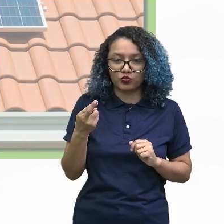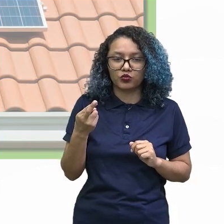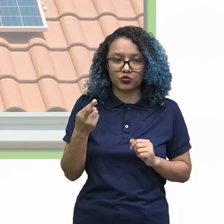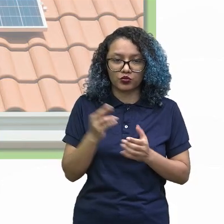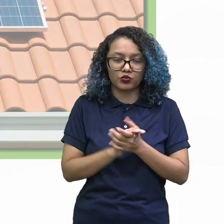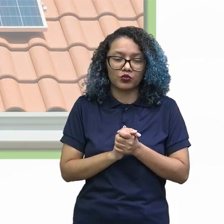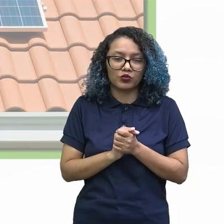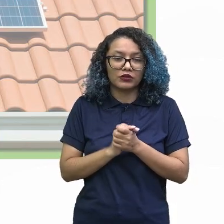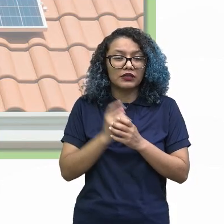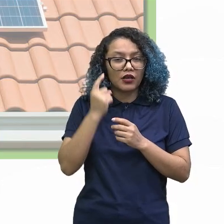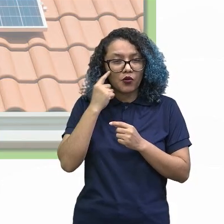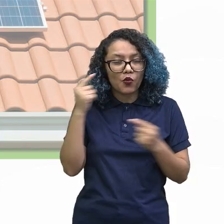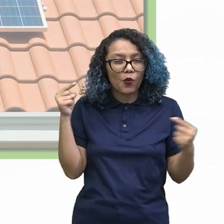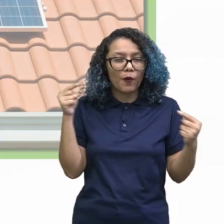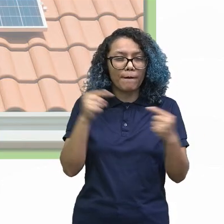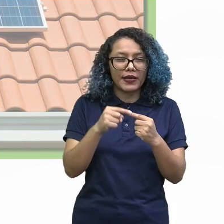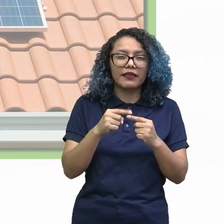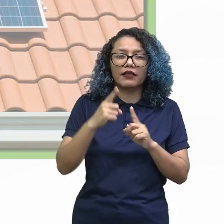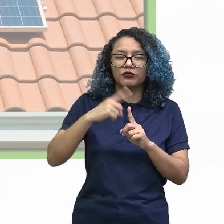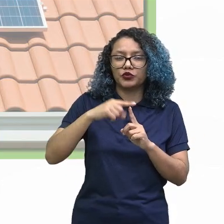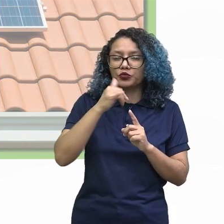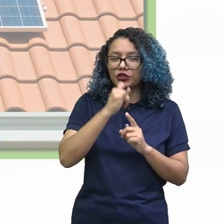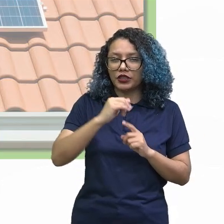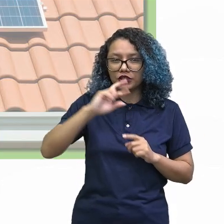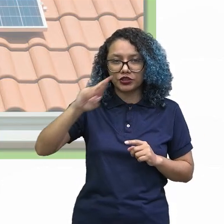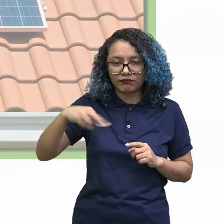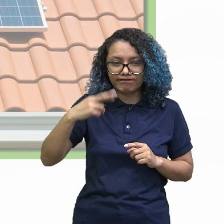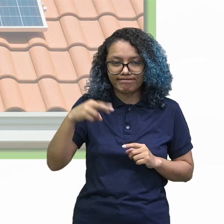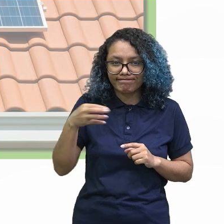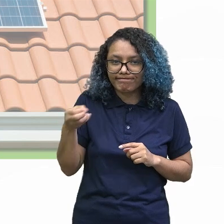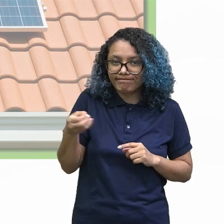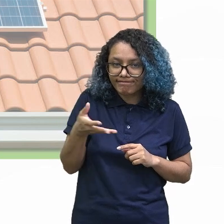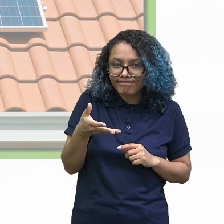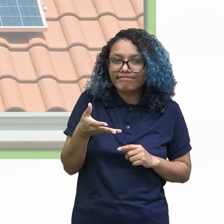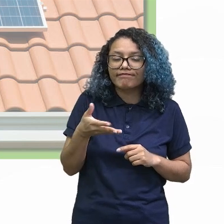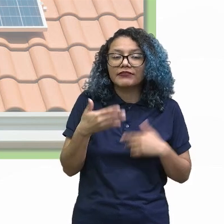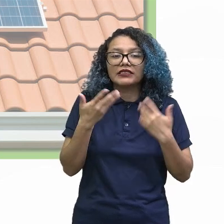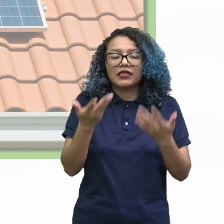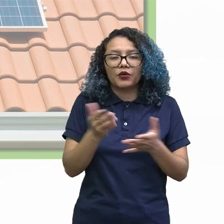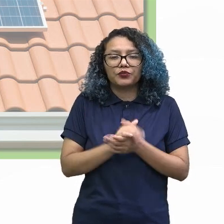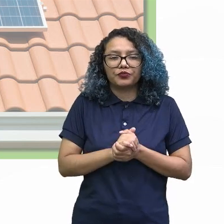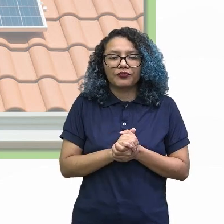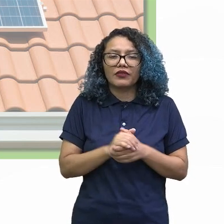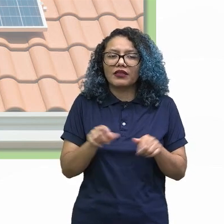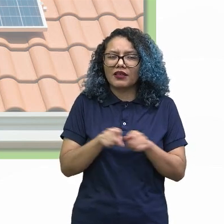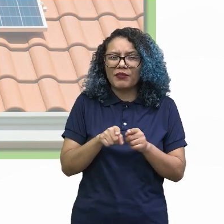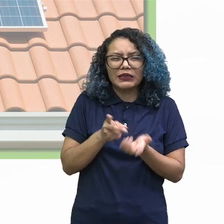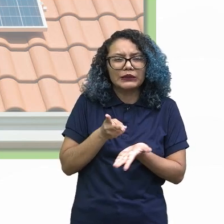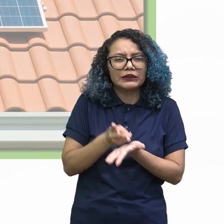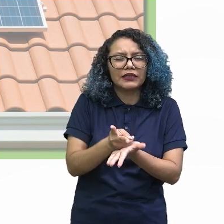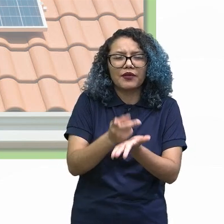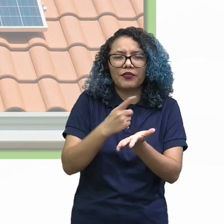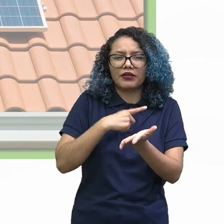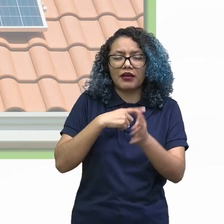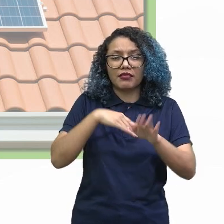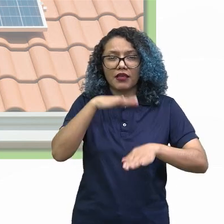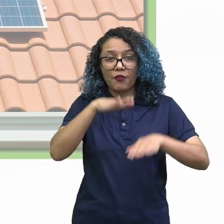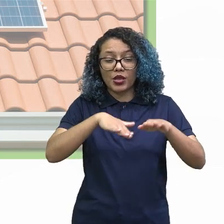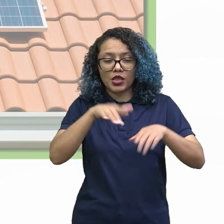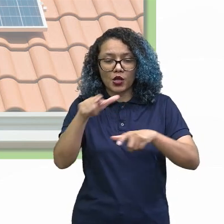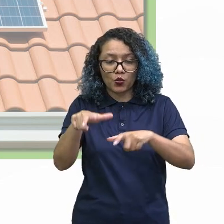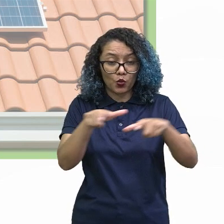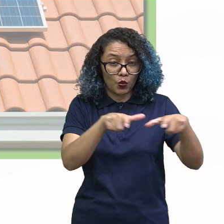já imagina que ela é uma fonte renovável. E aí ela é abundante, né? Principalmente ali dependendo da